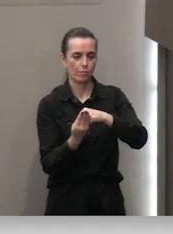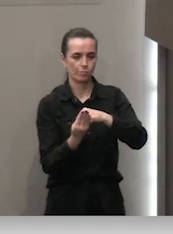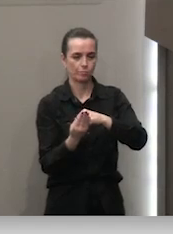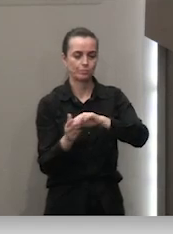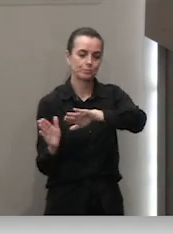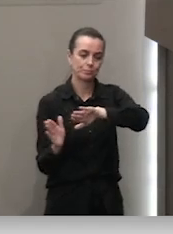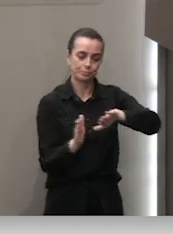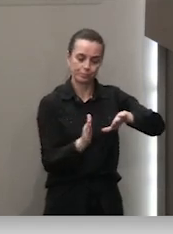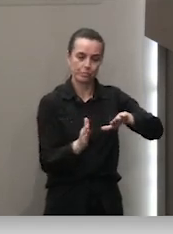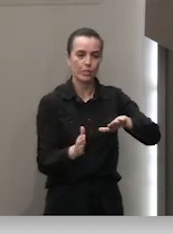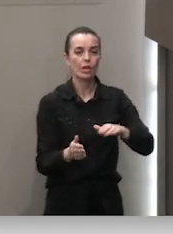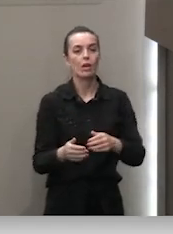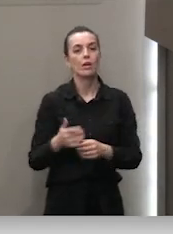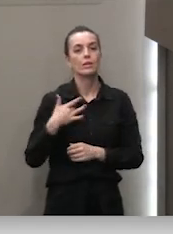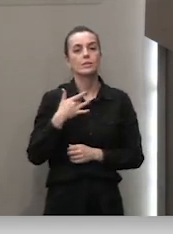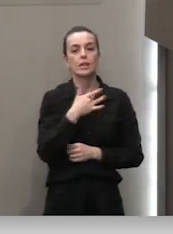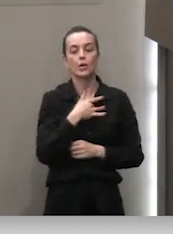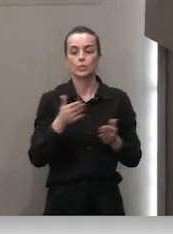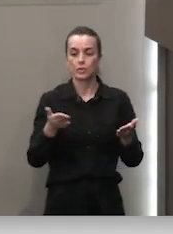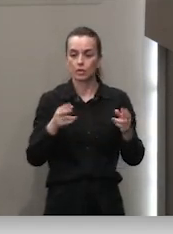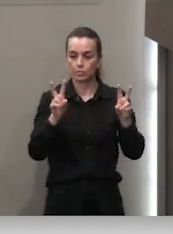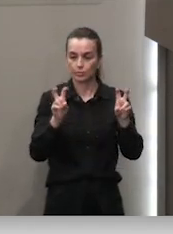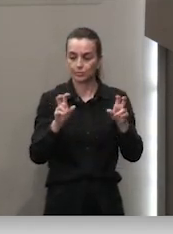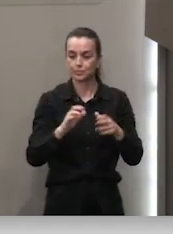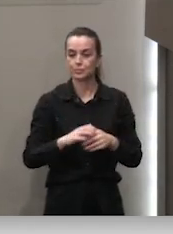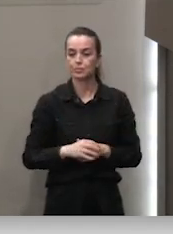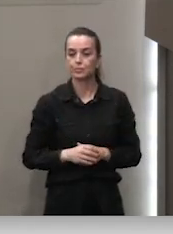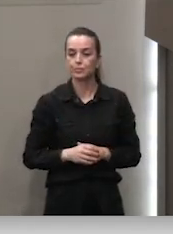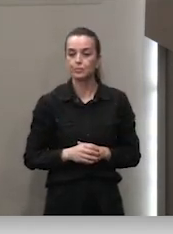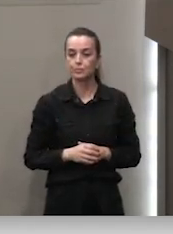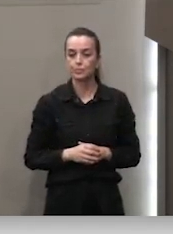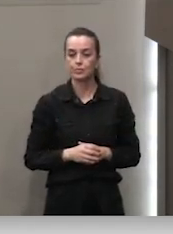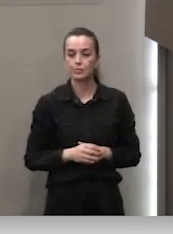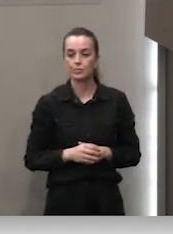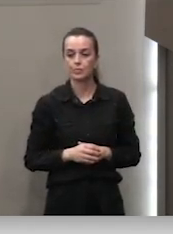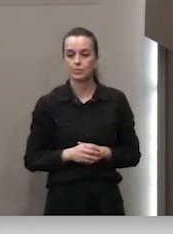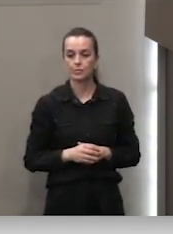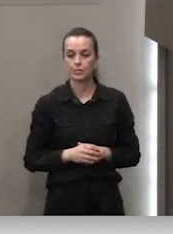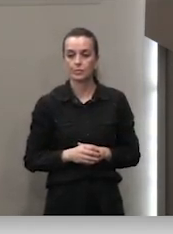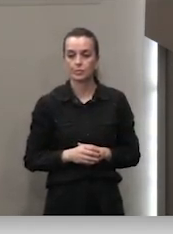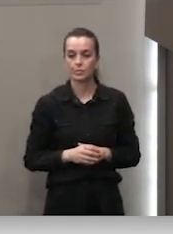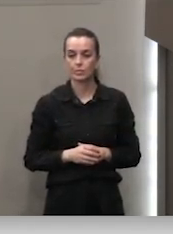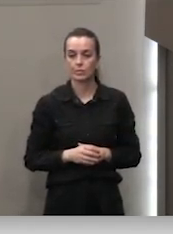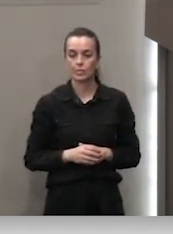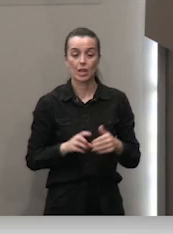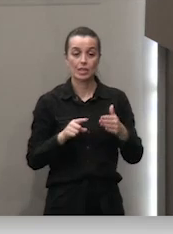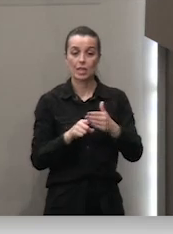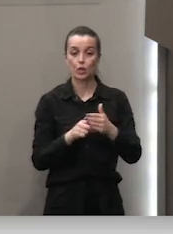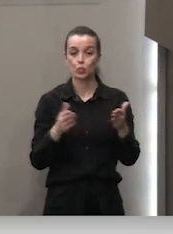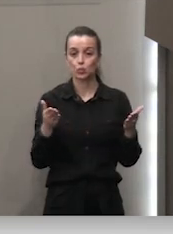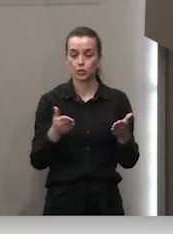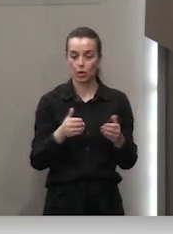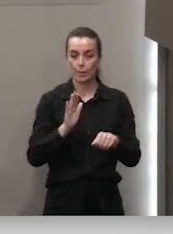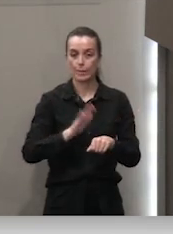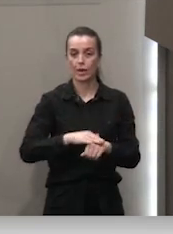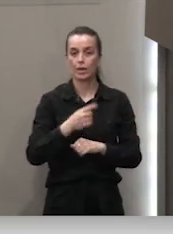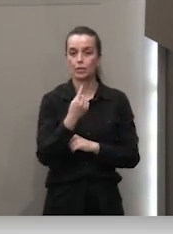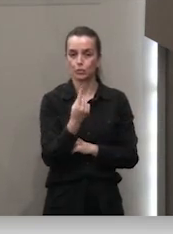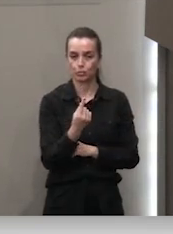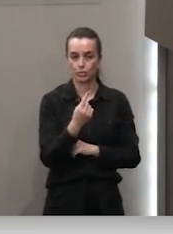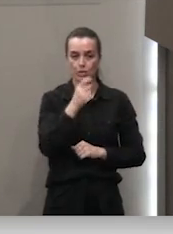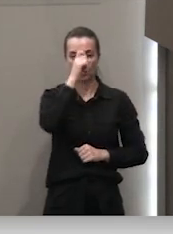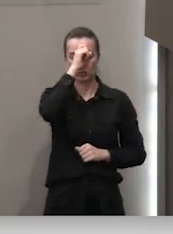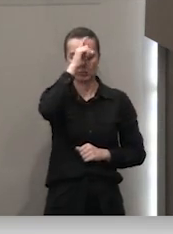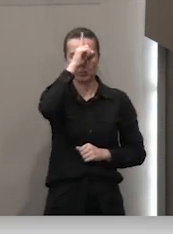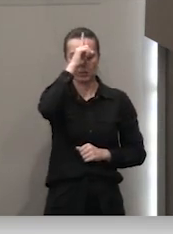se o Miquéias recebeu os vídeos. Voltando para a saúde, recebi agora uma denúncia, mais uma, do